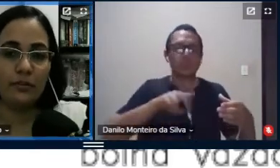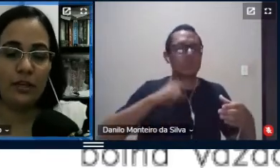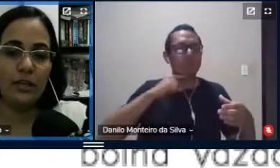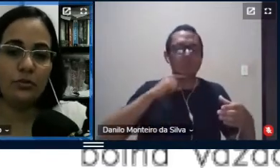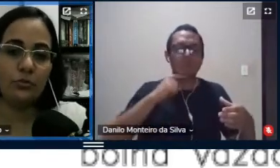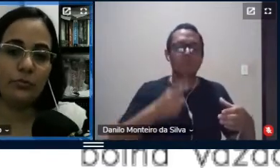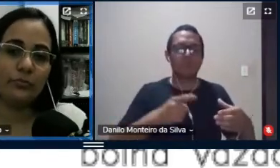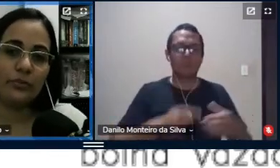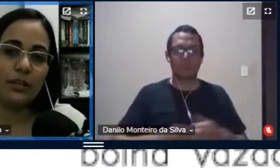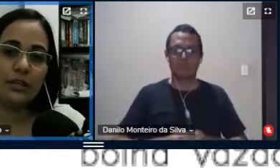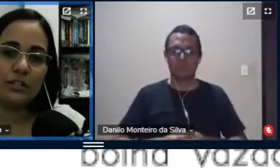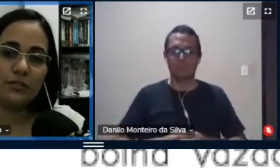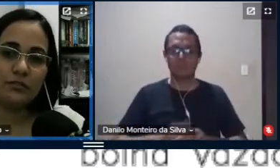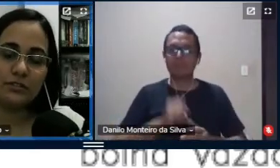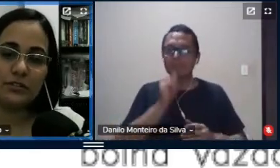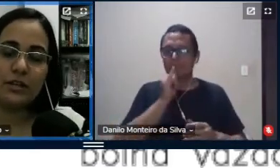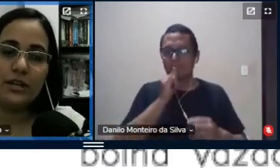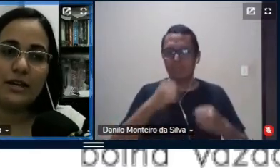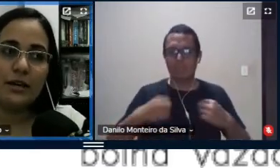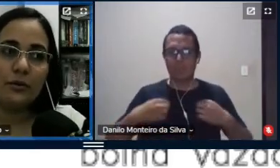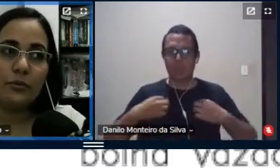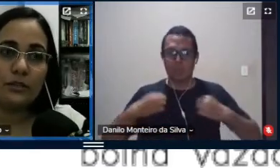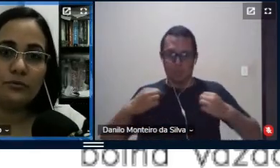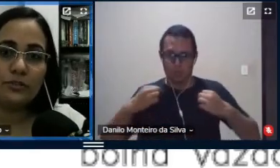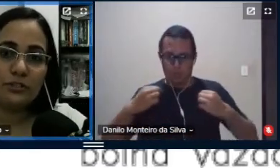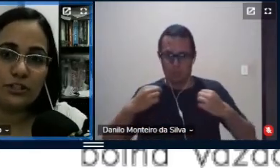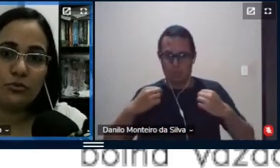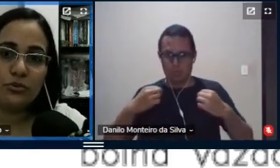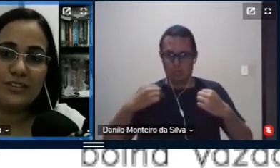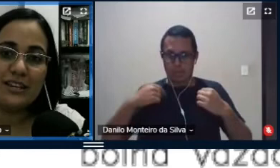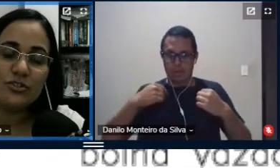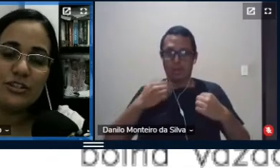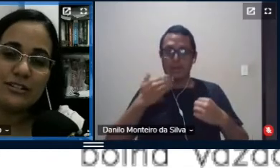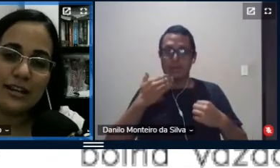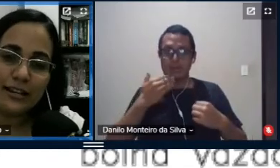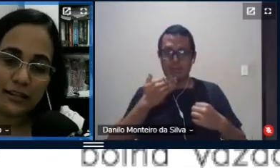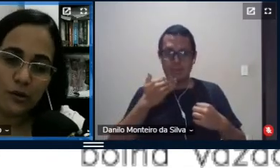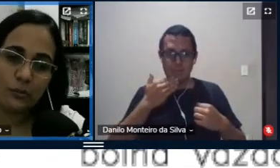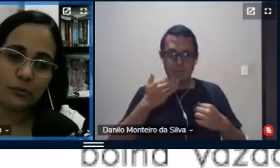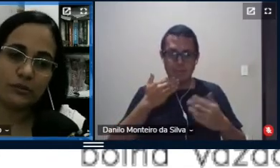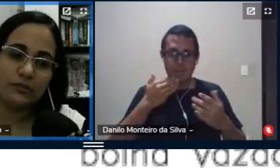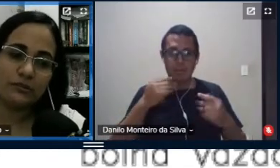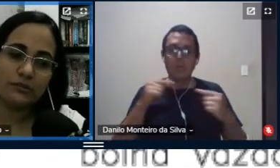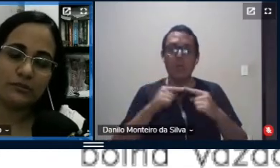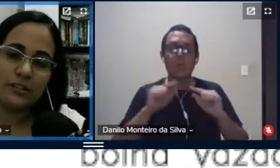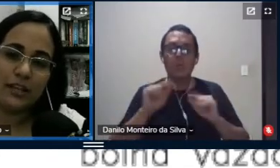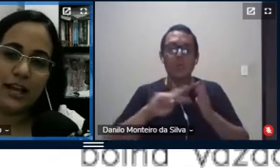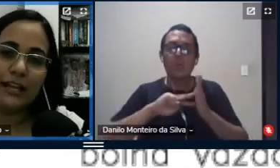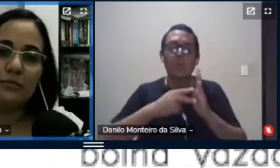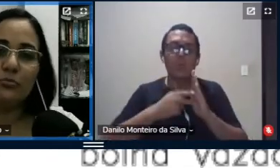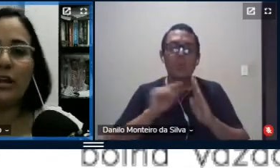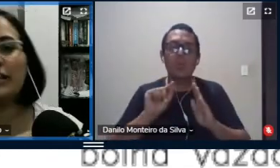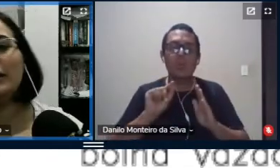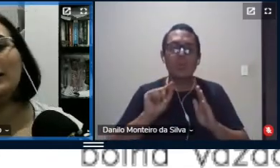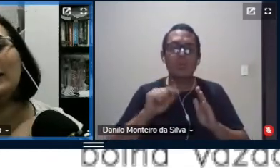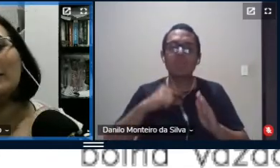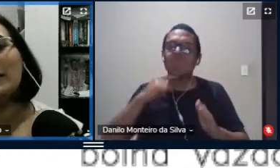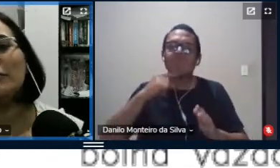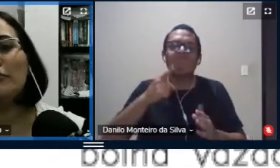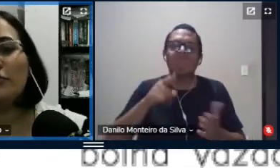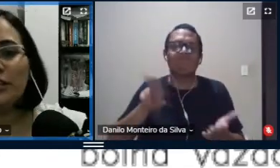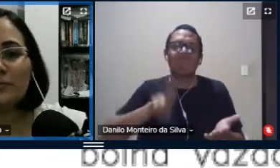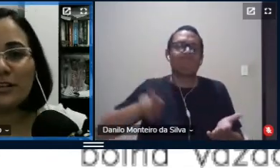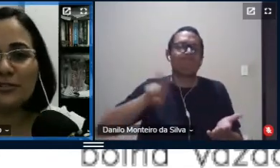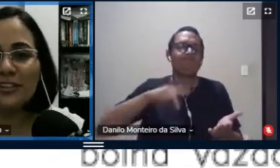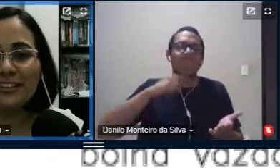tem defeito, né? A gente vai falar assim, quando você já não consegue utilizar aquela roupa, né? Aquele buraquinho,